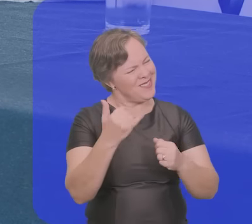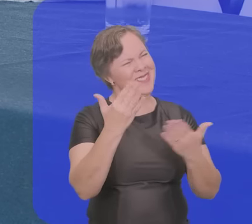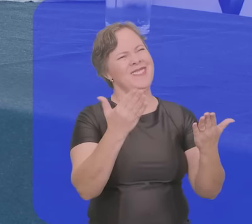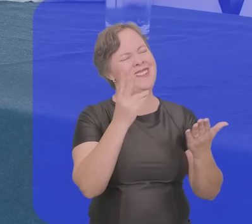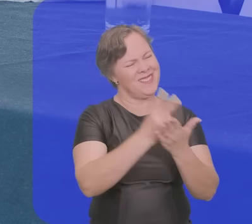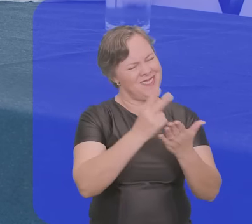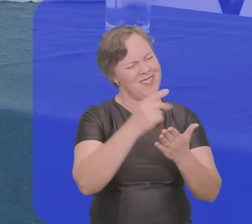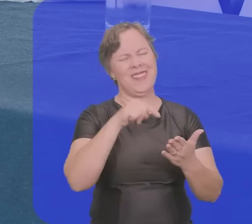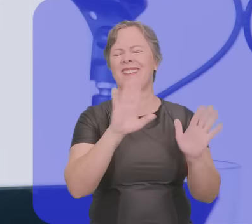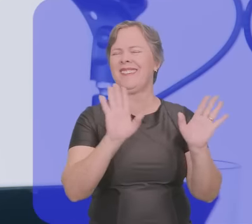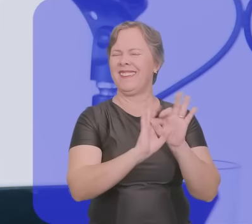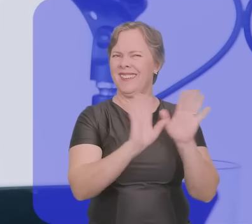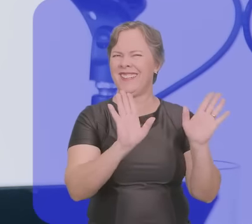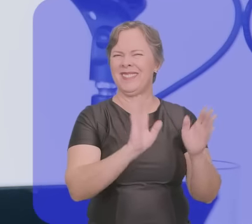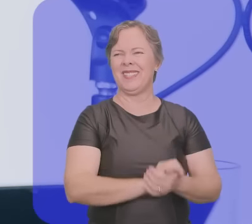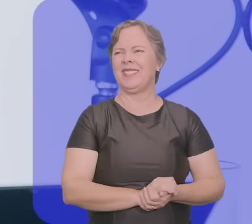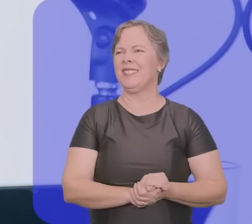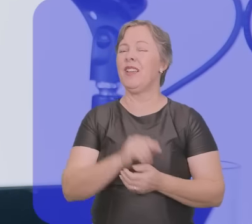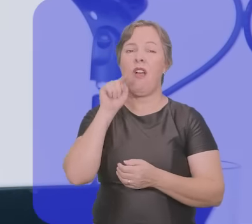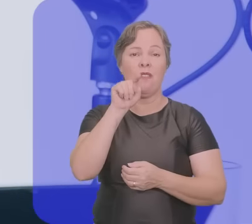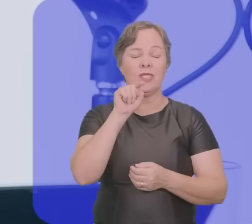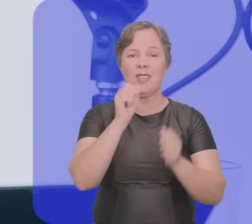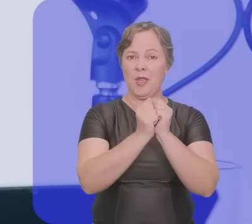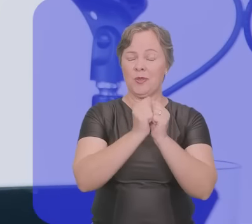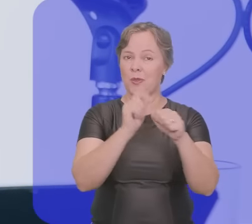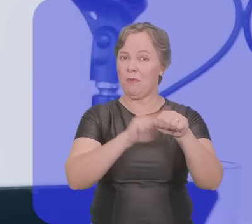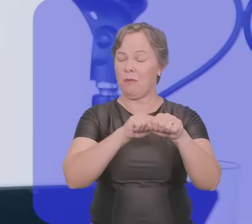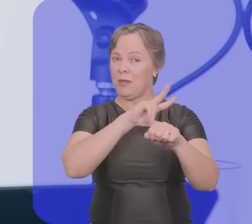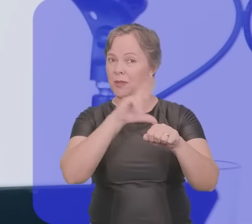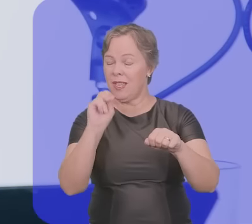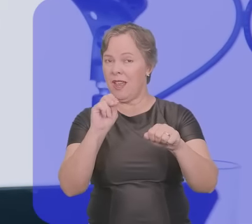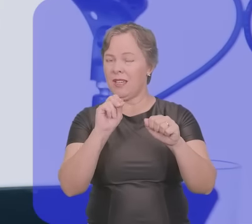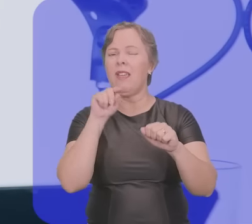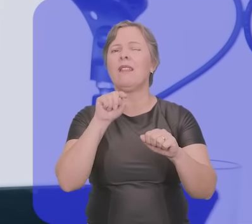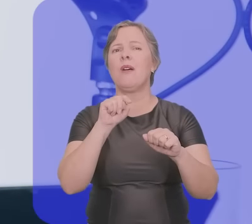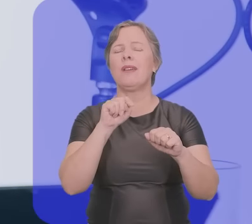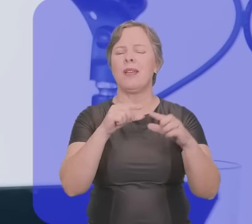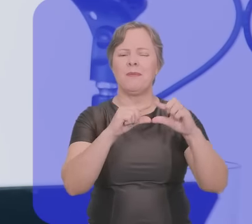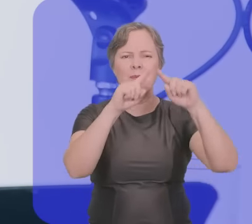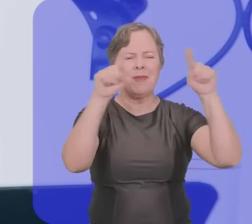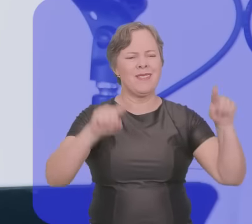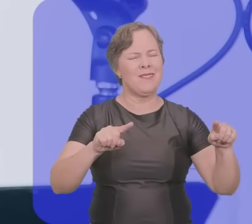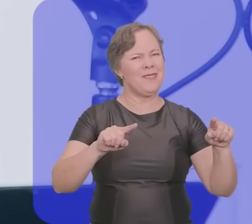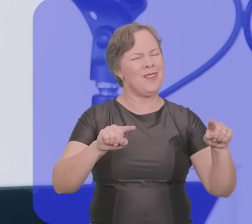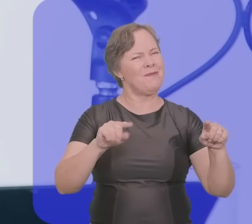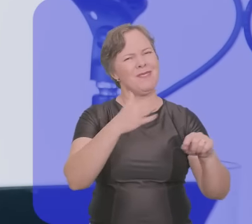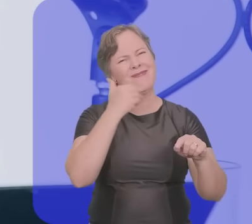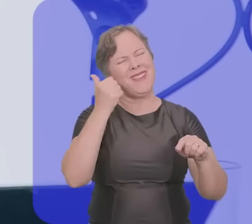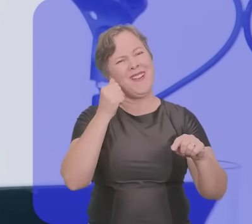à disposição. Você acompanhou o Momento Senac e ele está disponível na sua plataforma favorita. Acesse